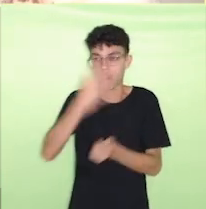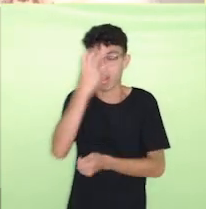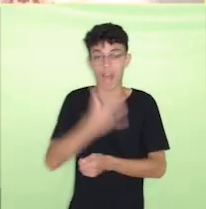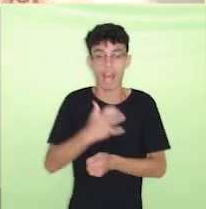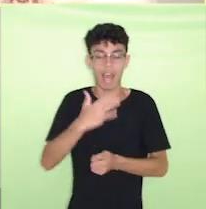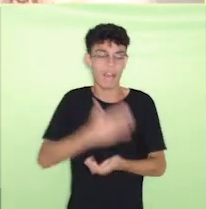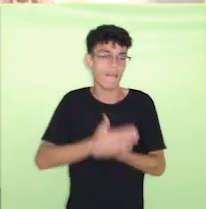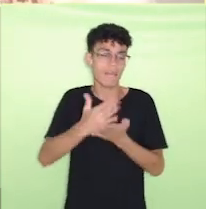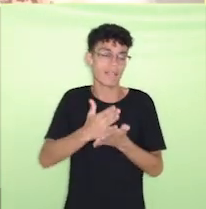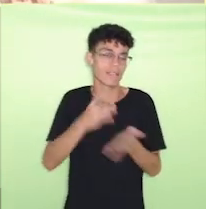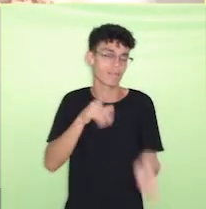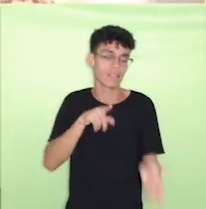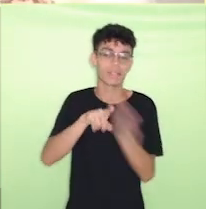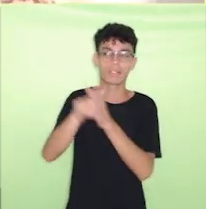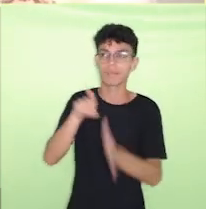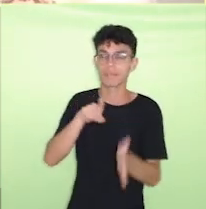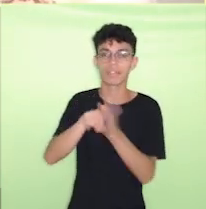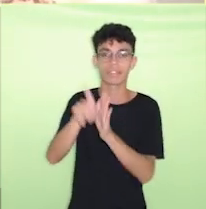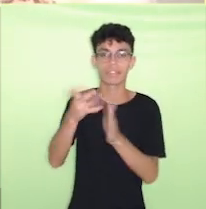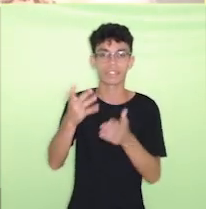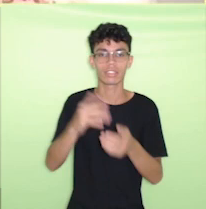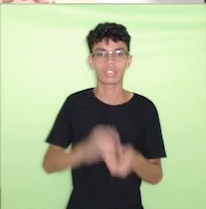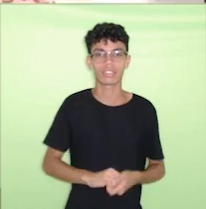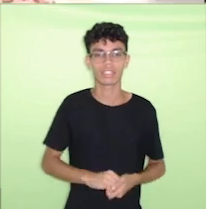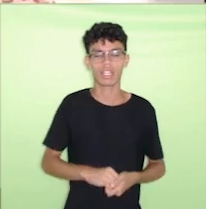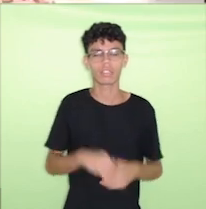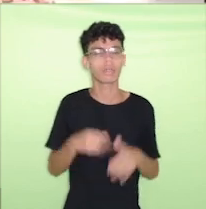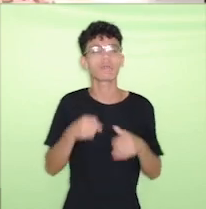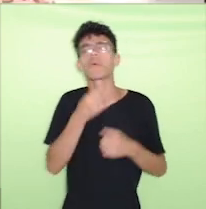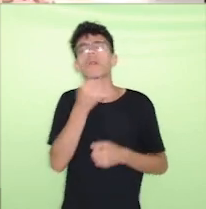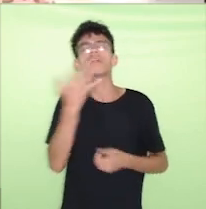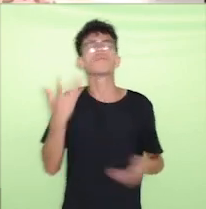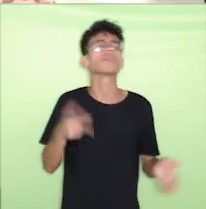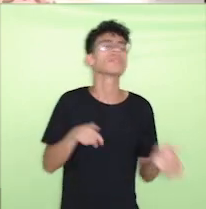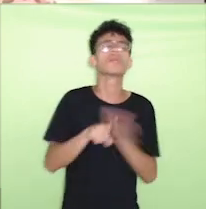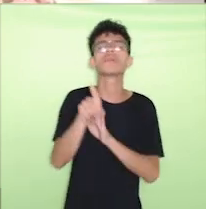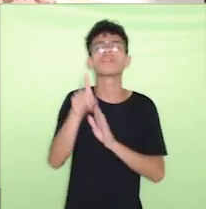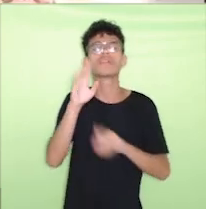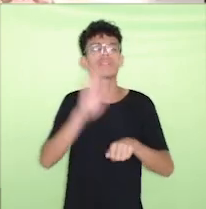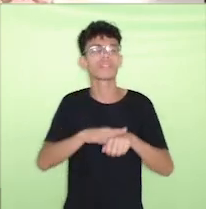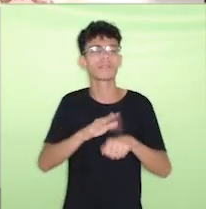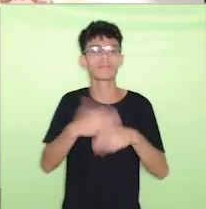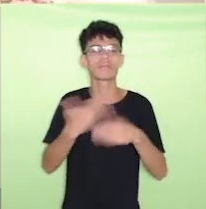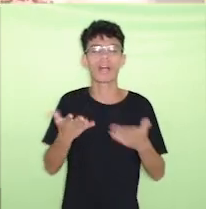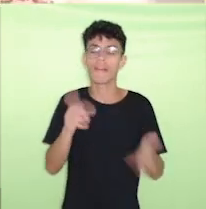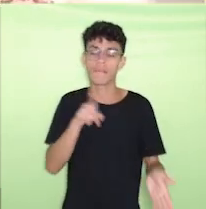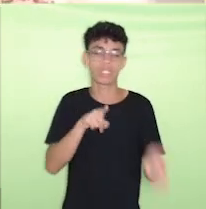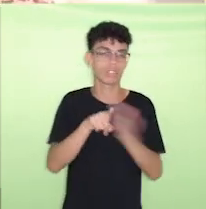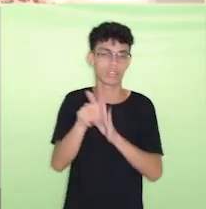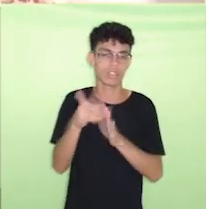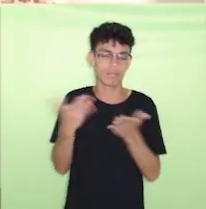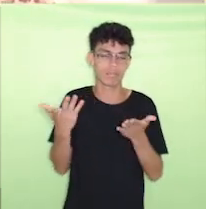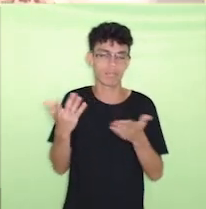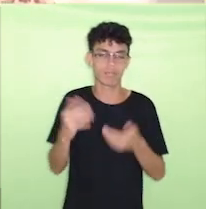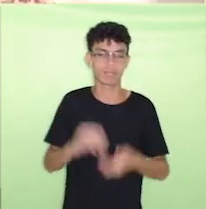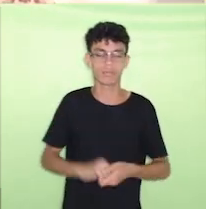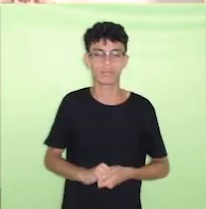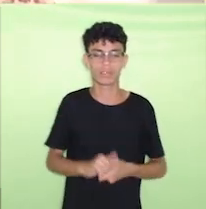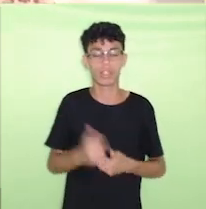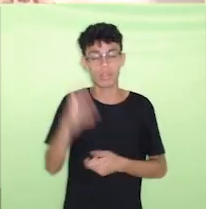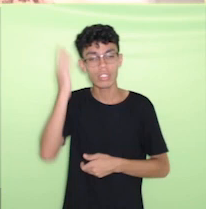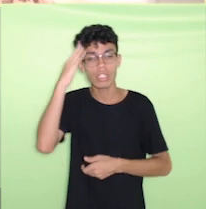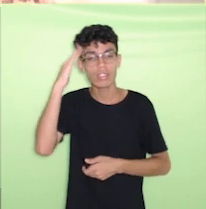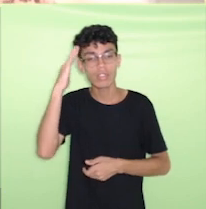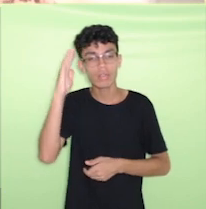coisas, com perguntas. Que espécie de perguntas você faz? Perguntas?